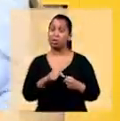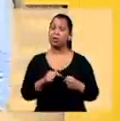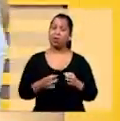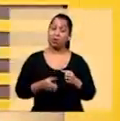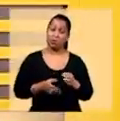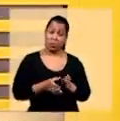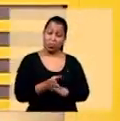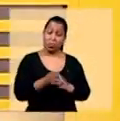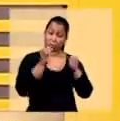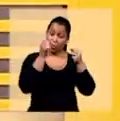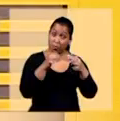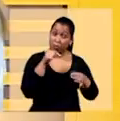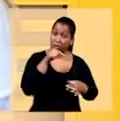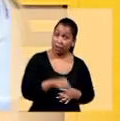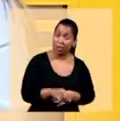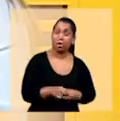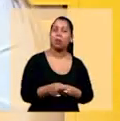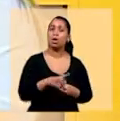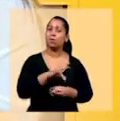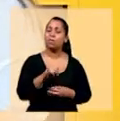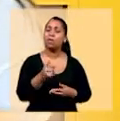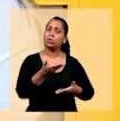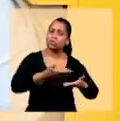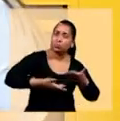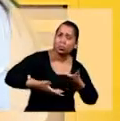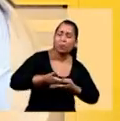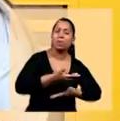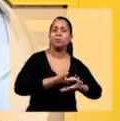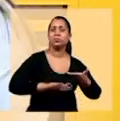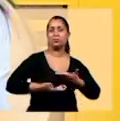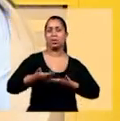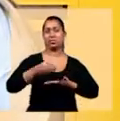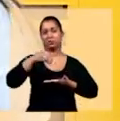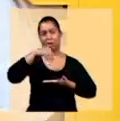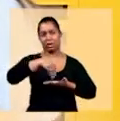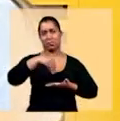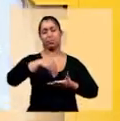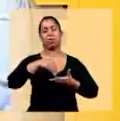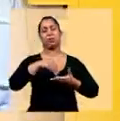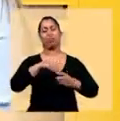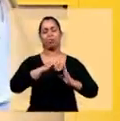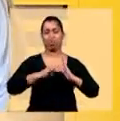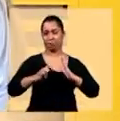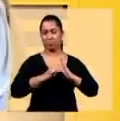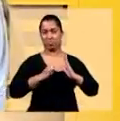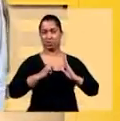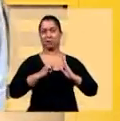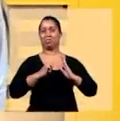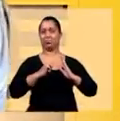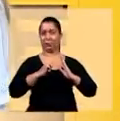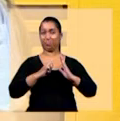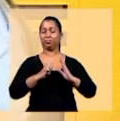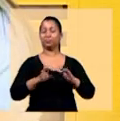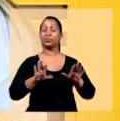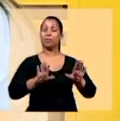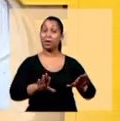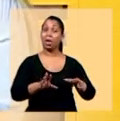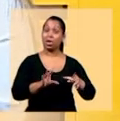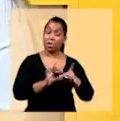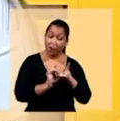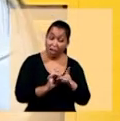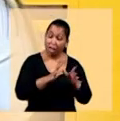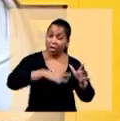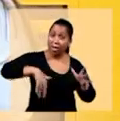vou aplicá-la dentro da empresa, que é o quê? Eu vou socializar essa pessoa na empresa, eu vou integrar essa pessoa à empresa. E para